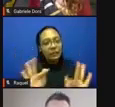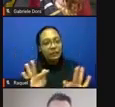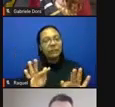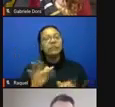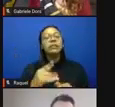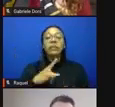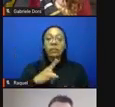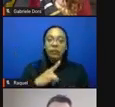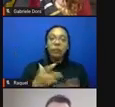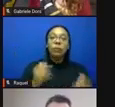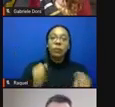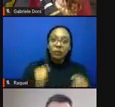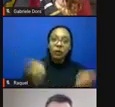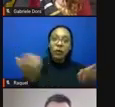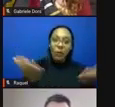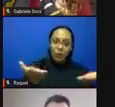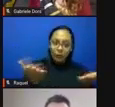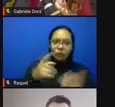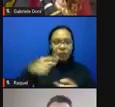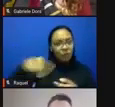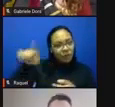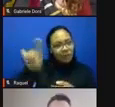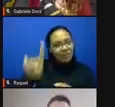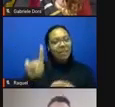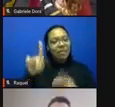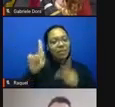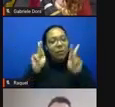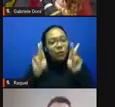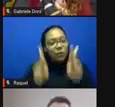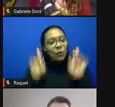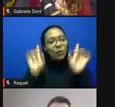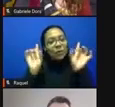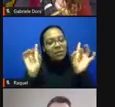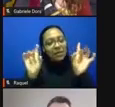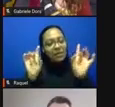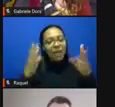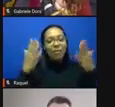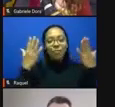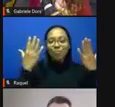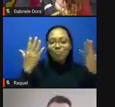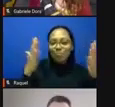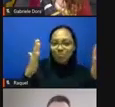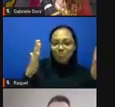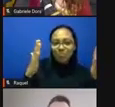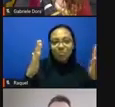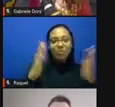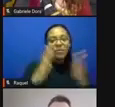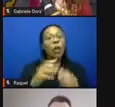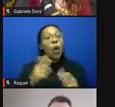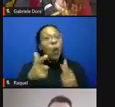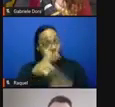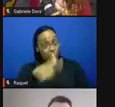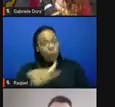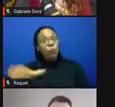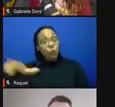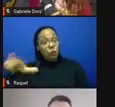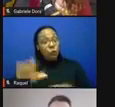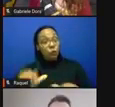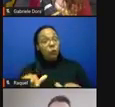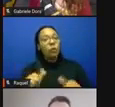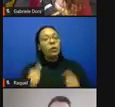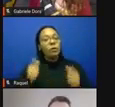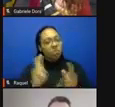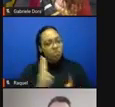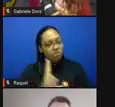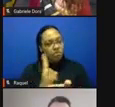vocês. Vocês são pessoas especiais, merecem todos os elogios. Continuem firmes, contem sempre